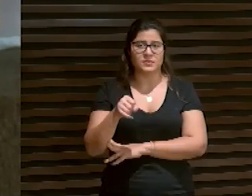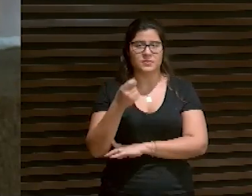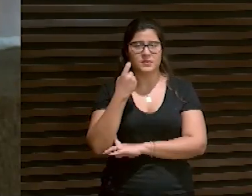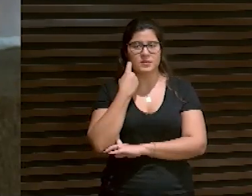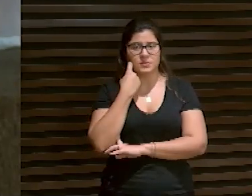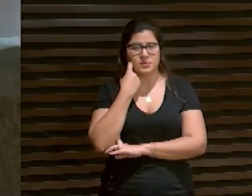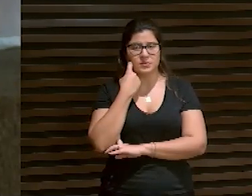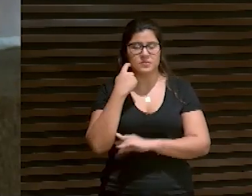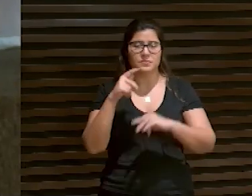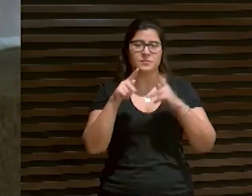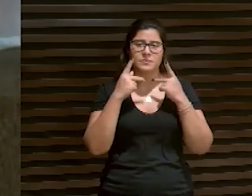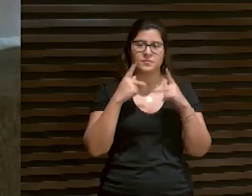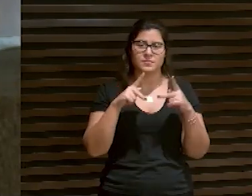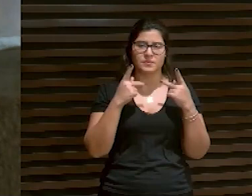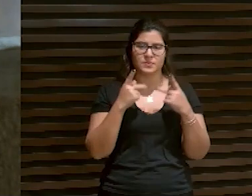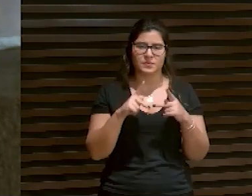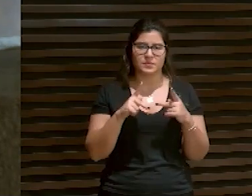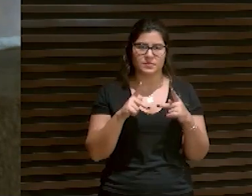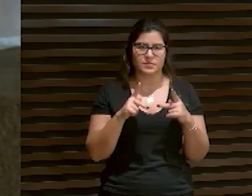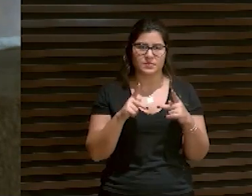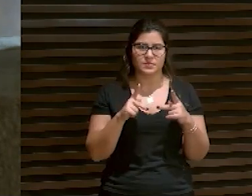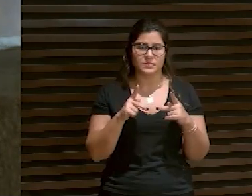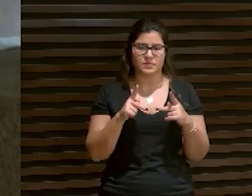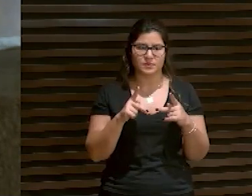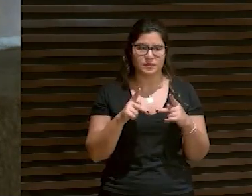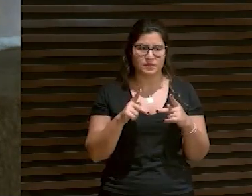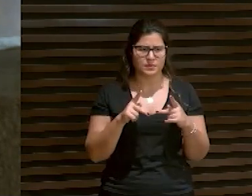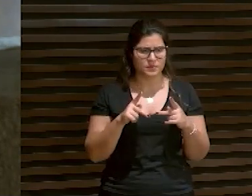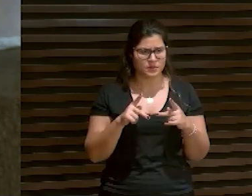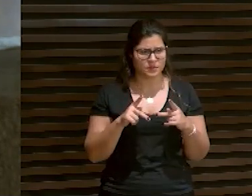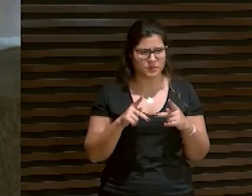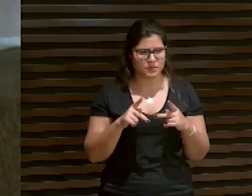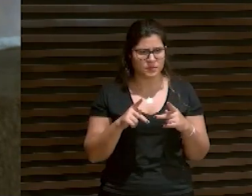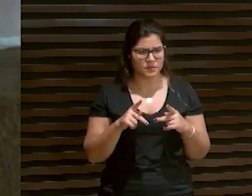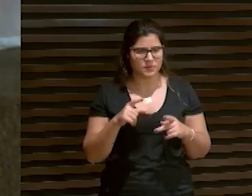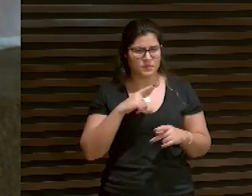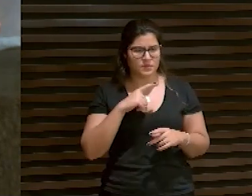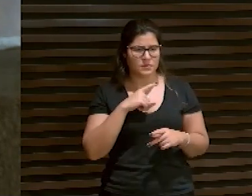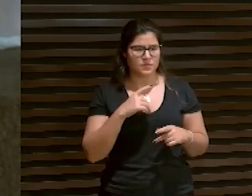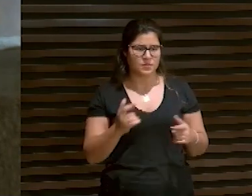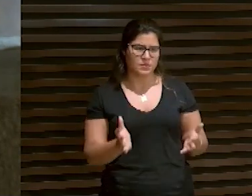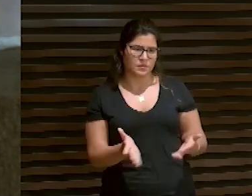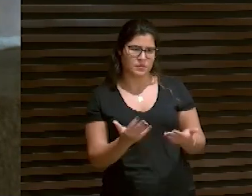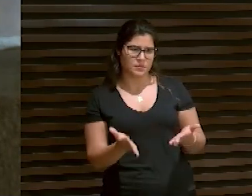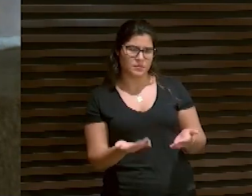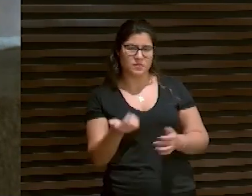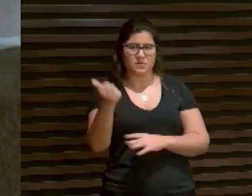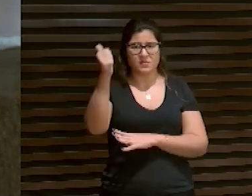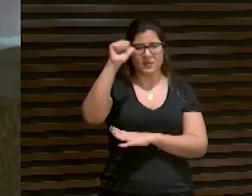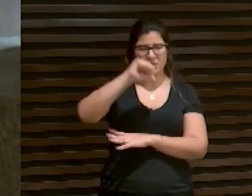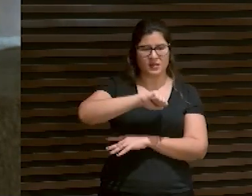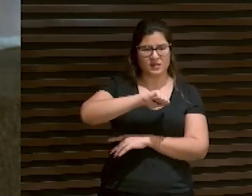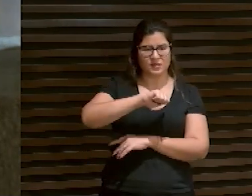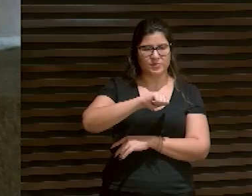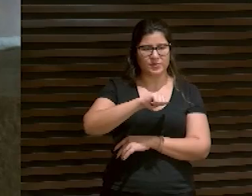um pregador que tem uma motivação péssima. E ele ama de forma errada. Jonas, ele